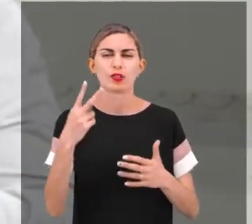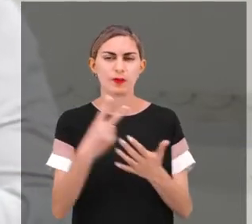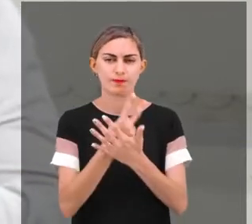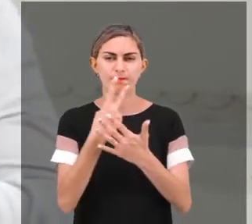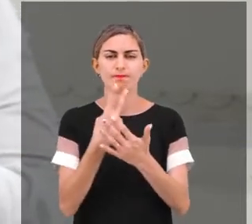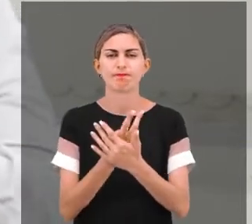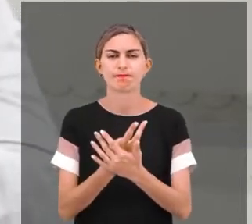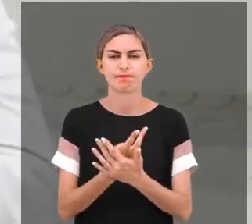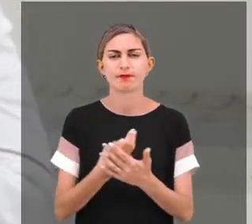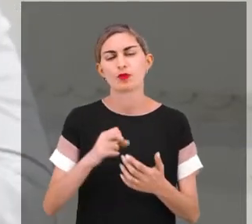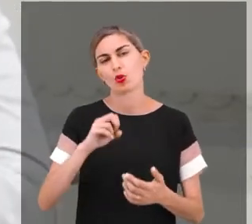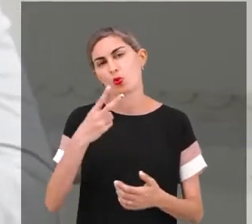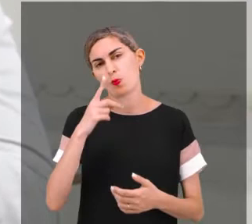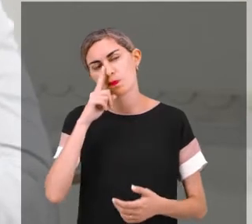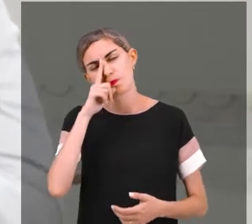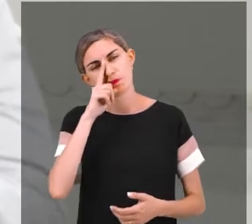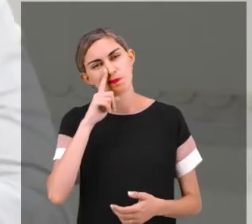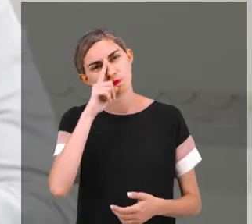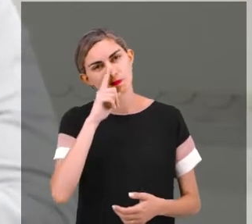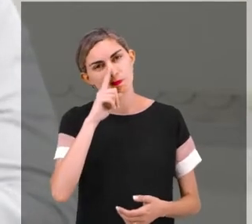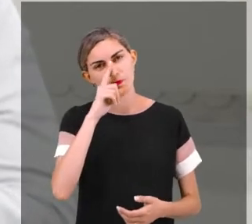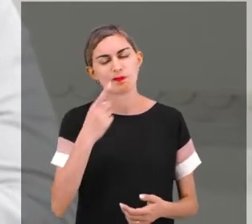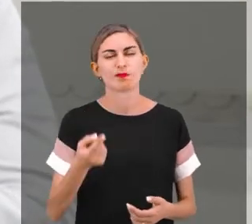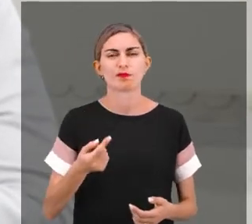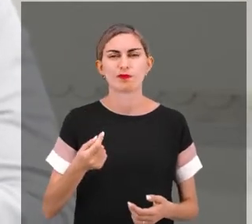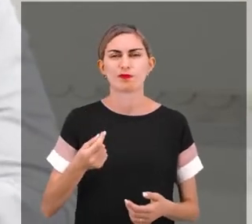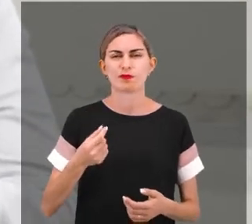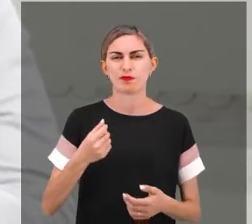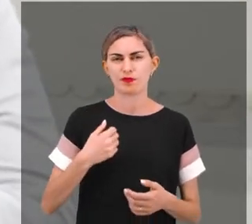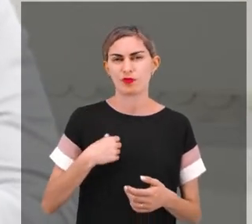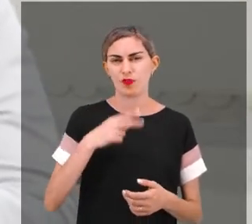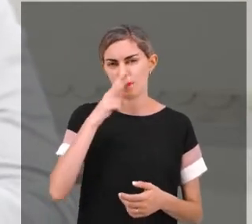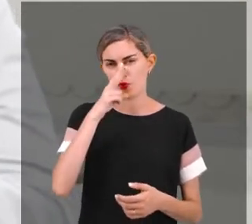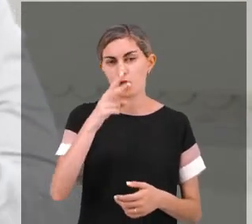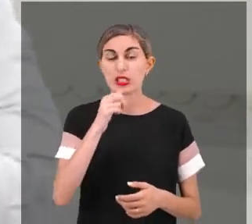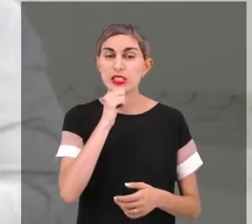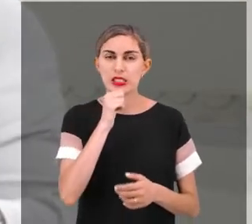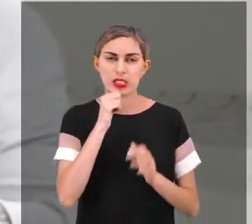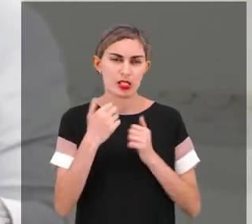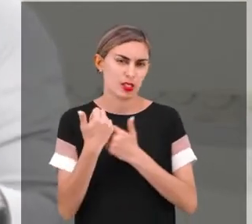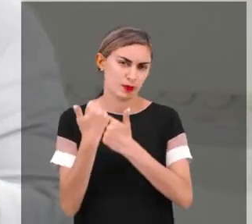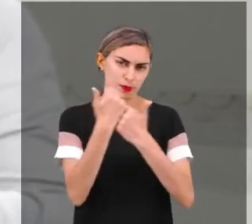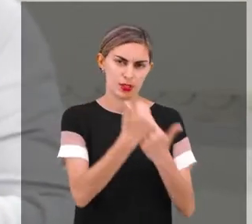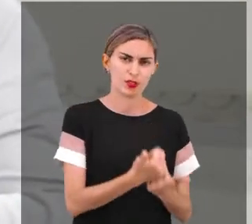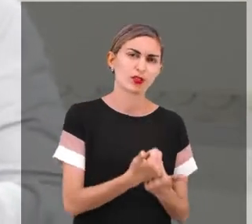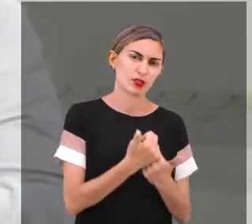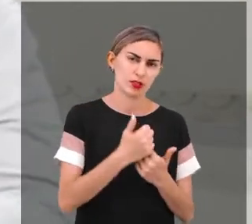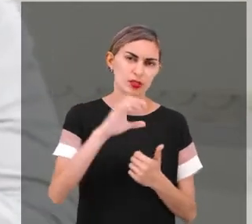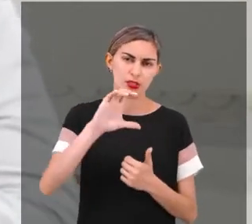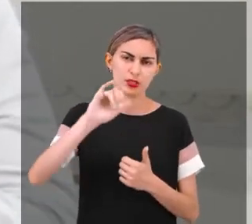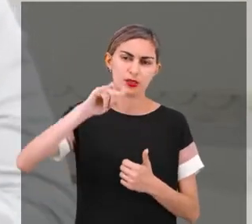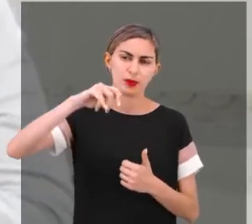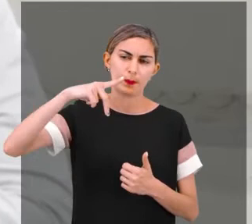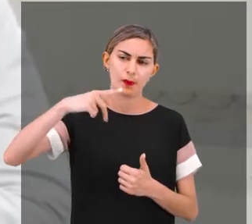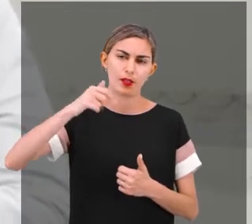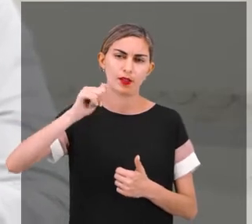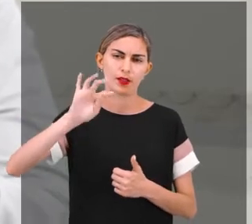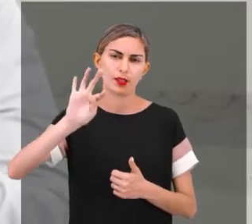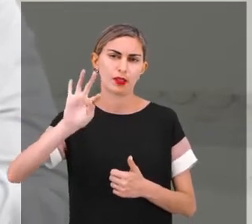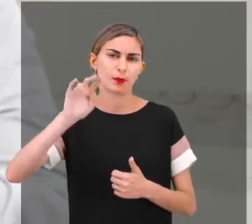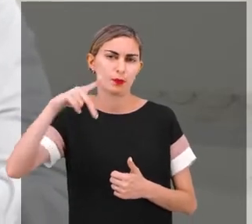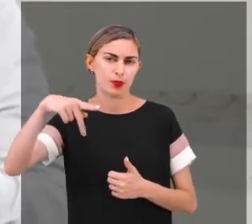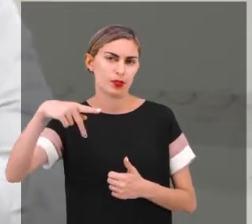quantidade de acidentes ou um risco acentuado sem representante dessa CIPA-TP, tá